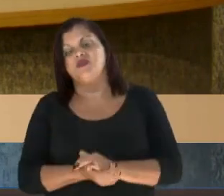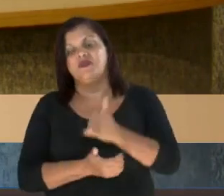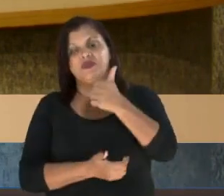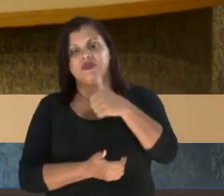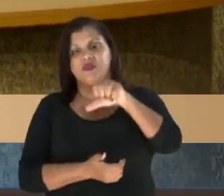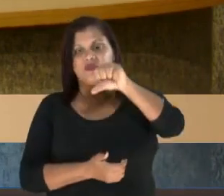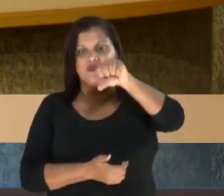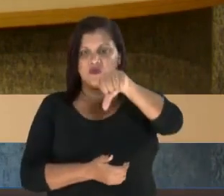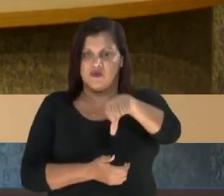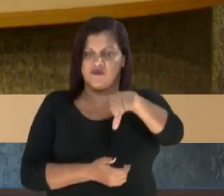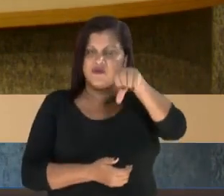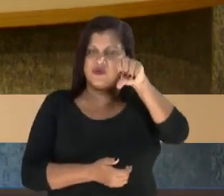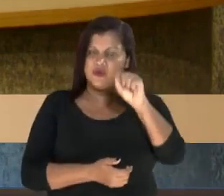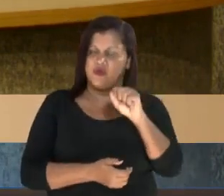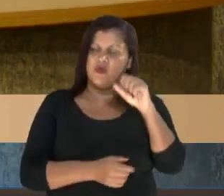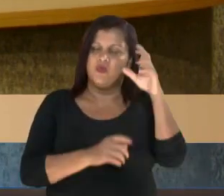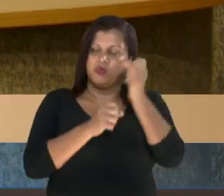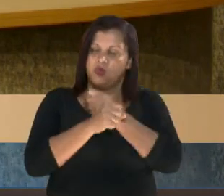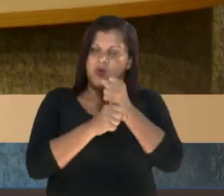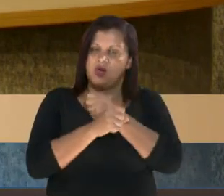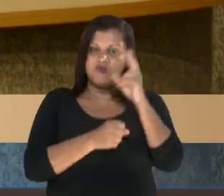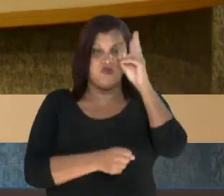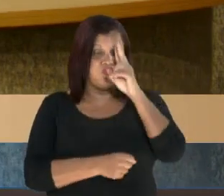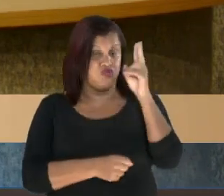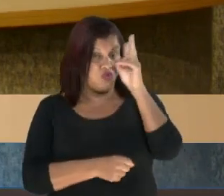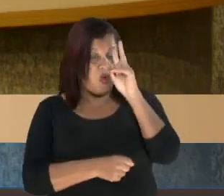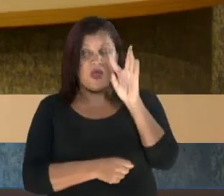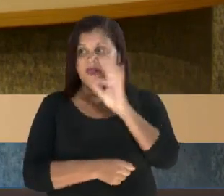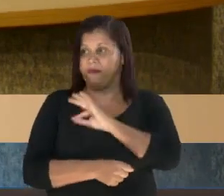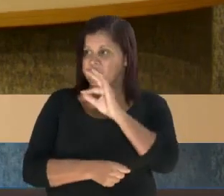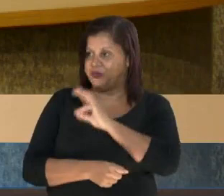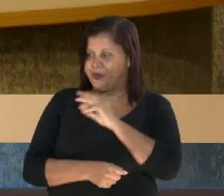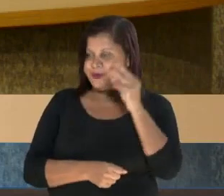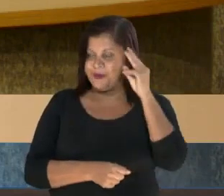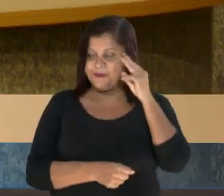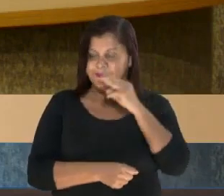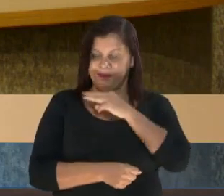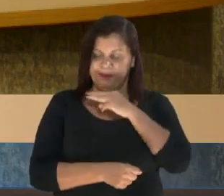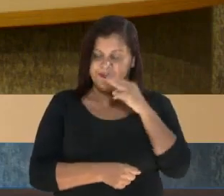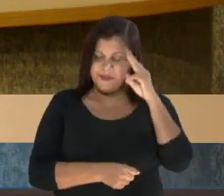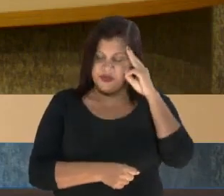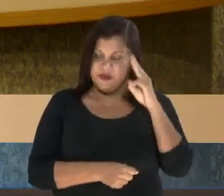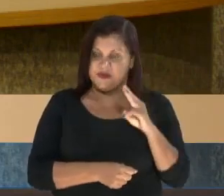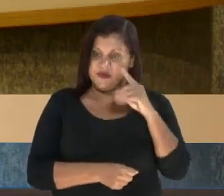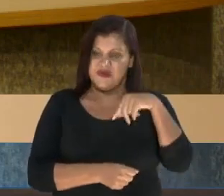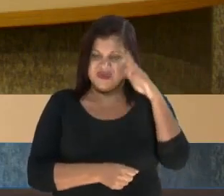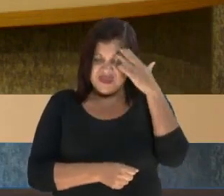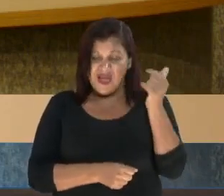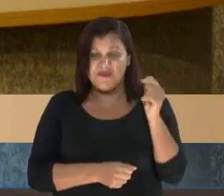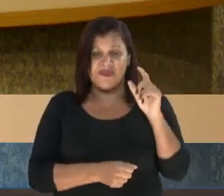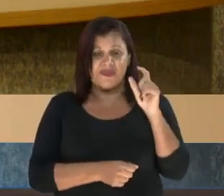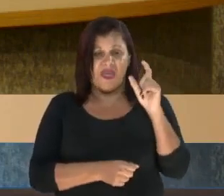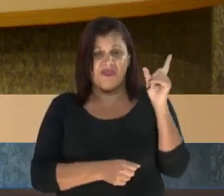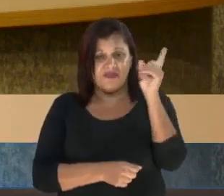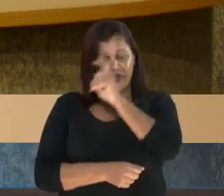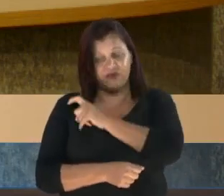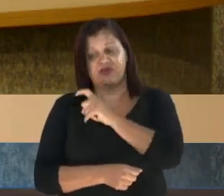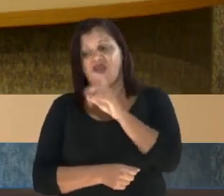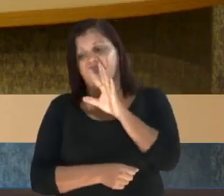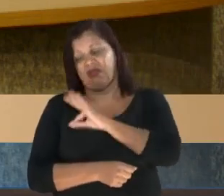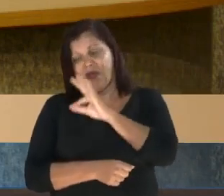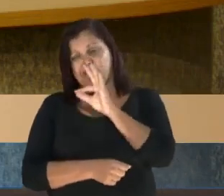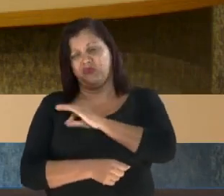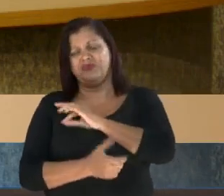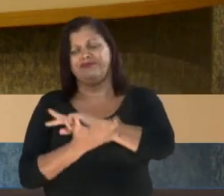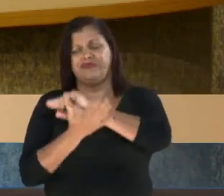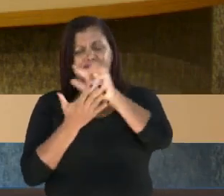198 anos de história da nossa gloriosa Polícia Militar sabemos que as dificuldades da Polícia Militar